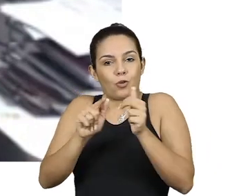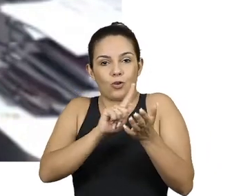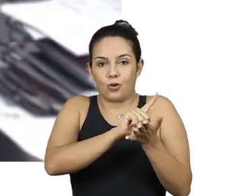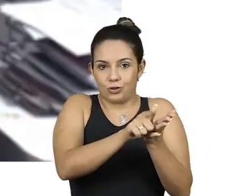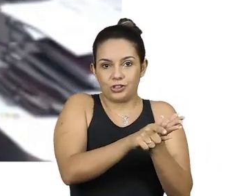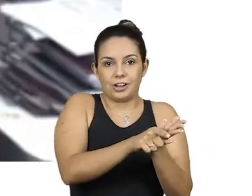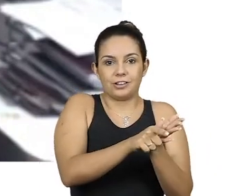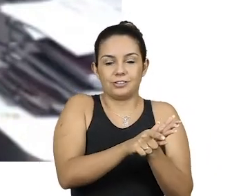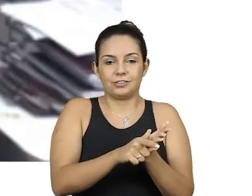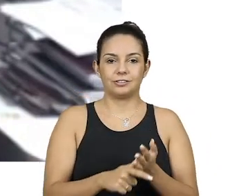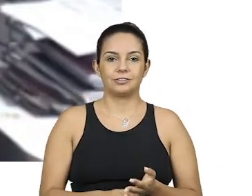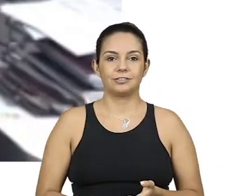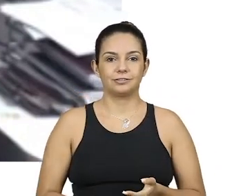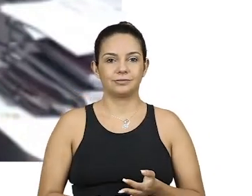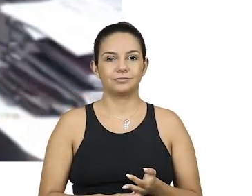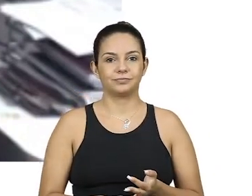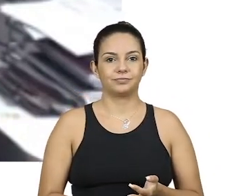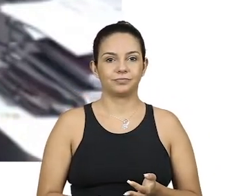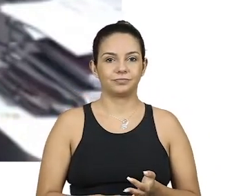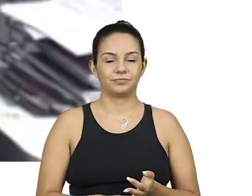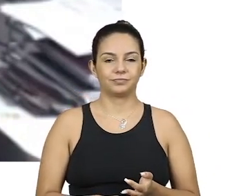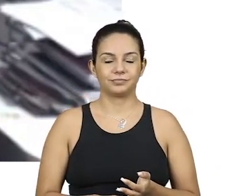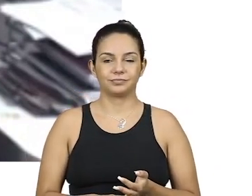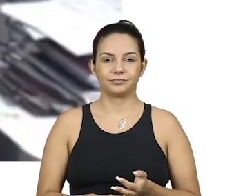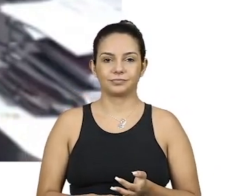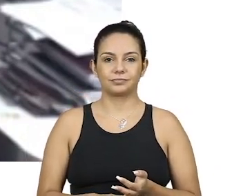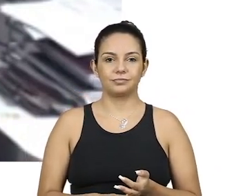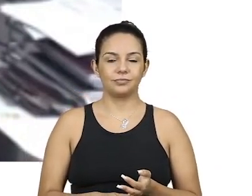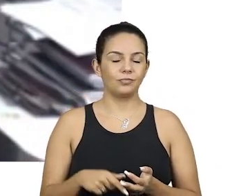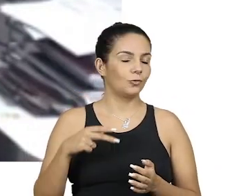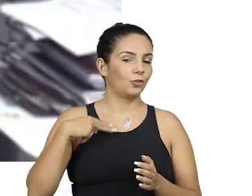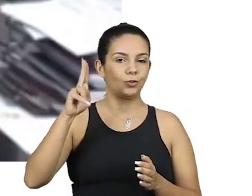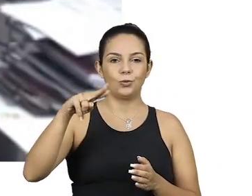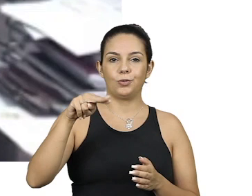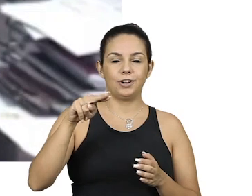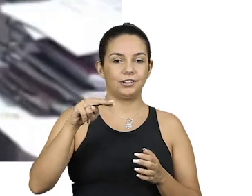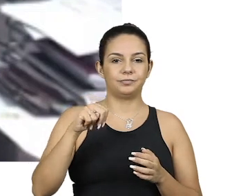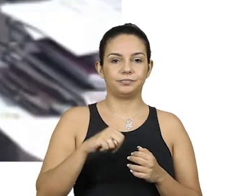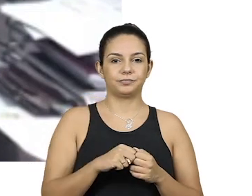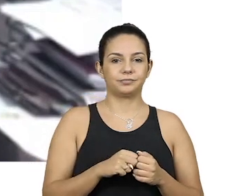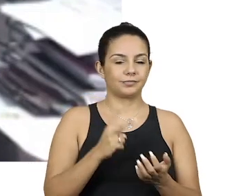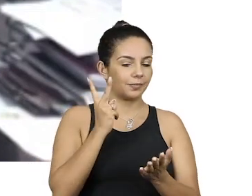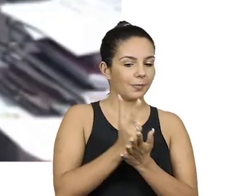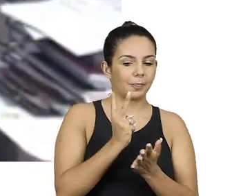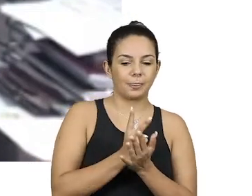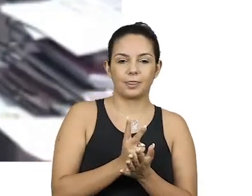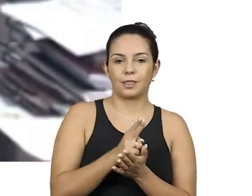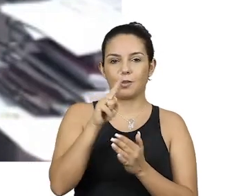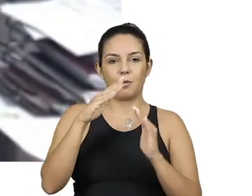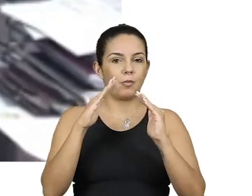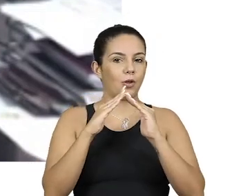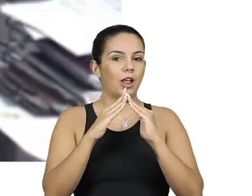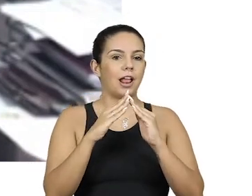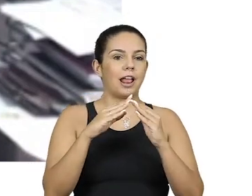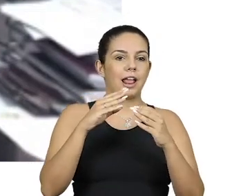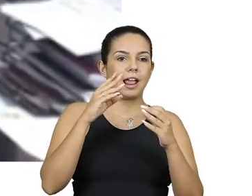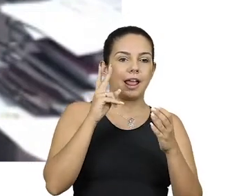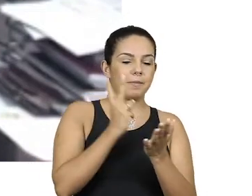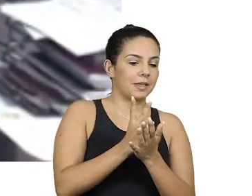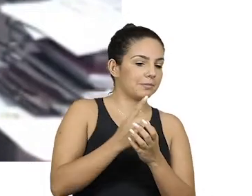Deve ser um dado biográfico, porque eu nunca fui a mesma, nunca morei na mesma cidade,